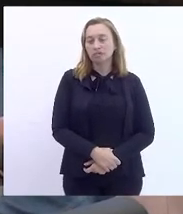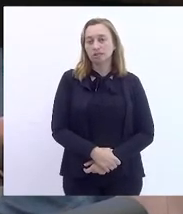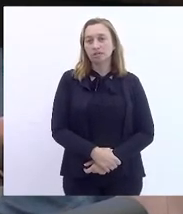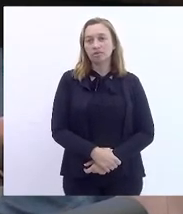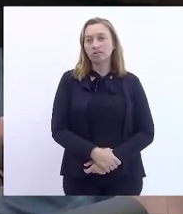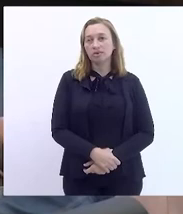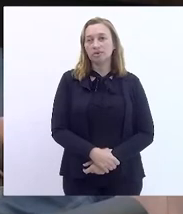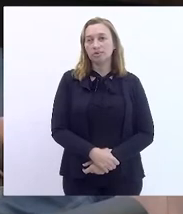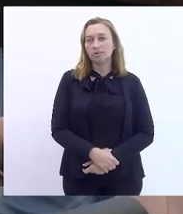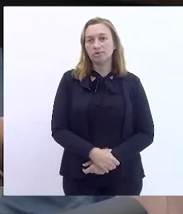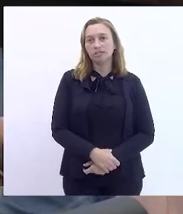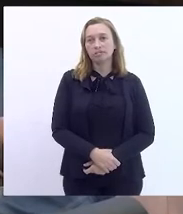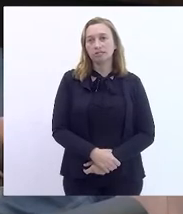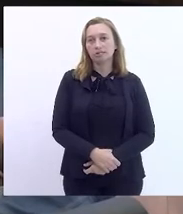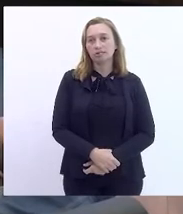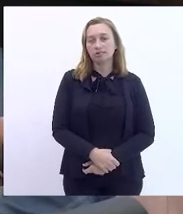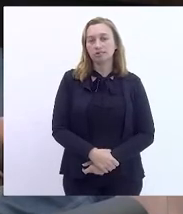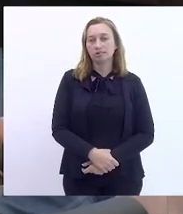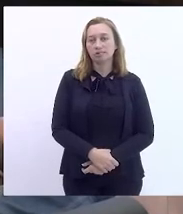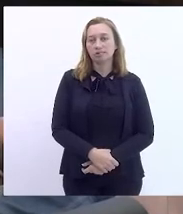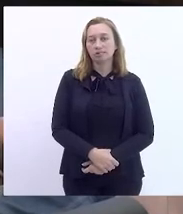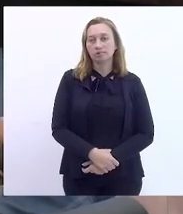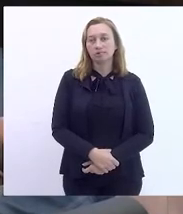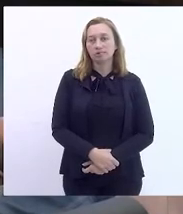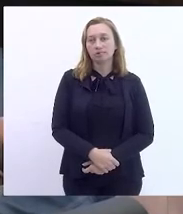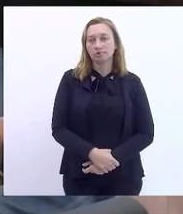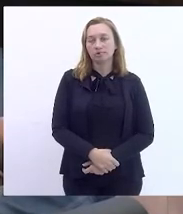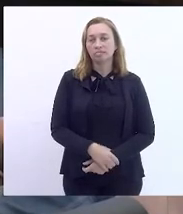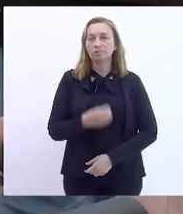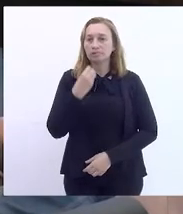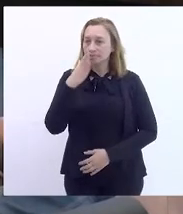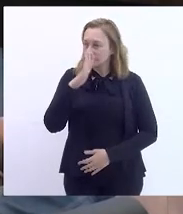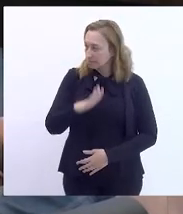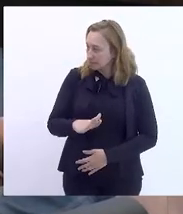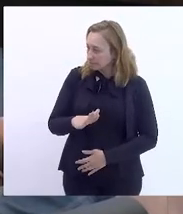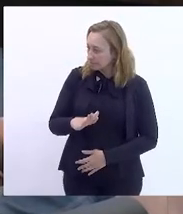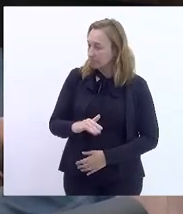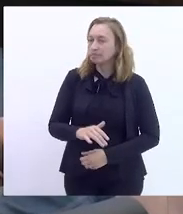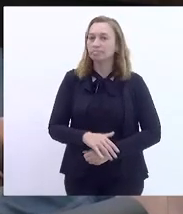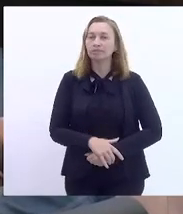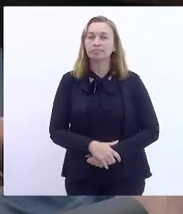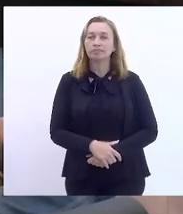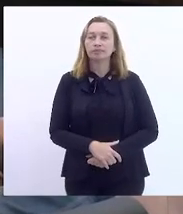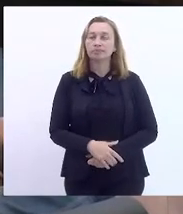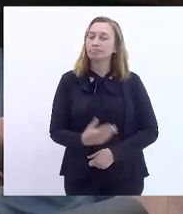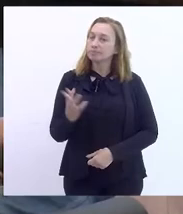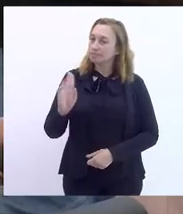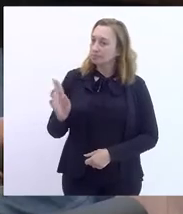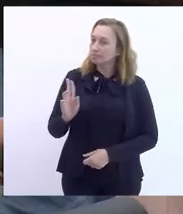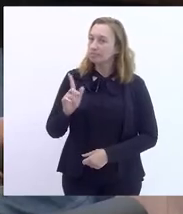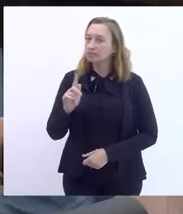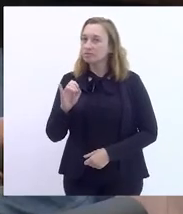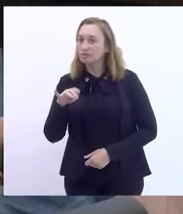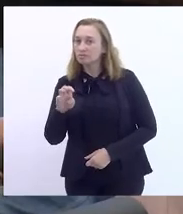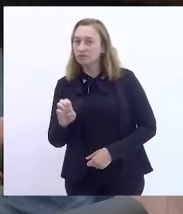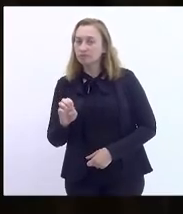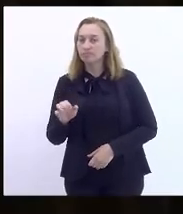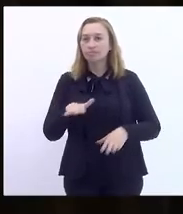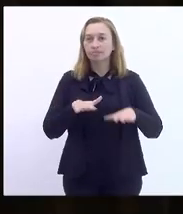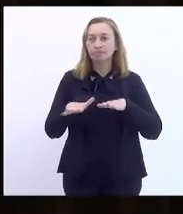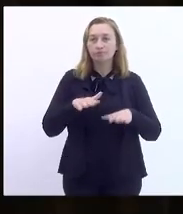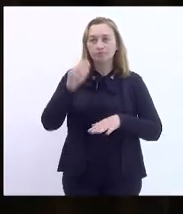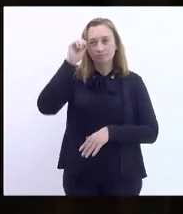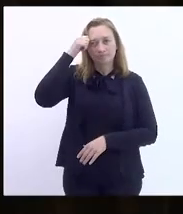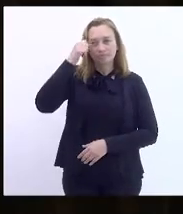E aí Oi boa tarde gente meu nome é Giovana graça da direção do movimento